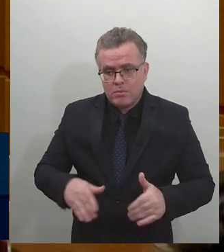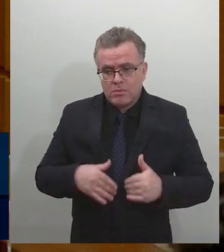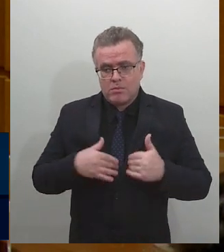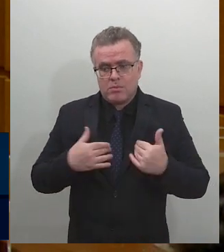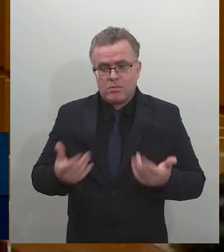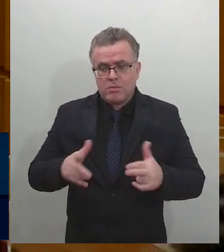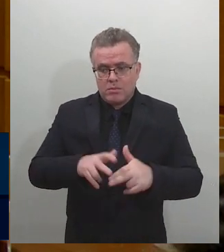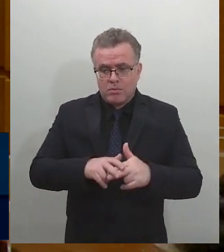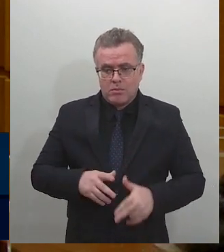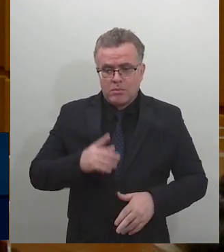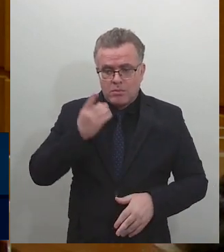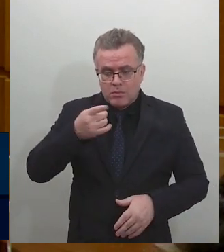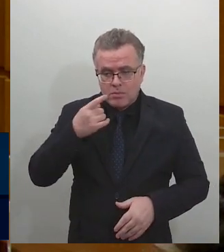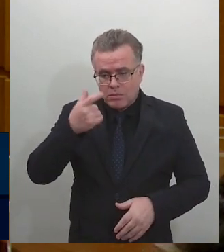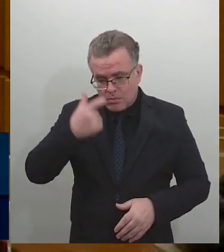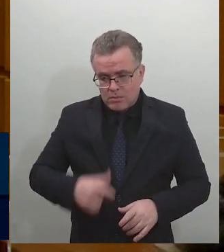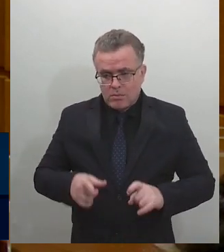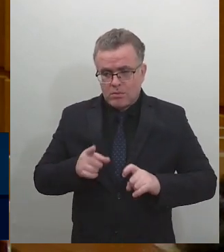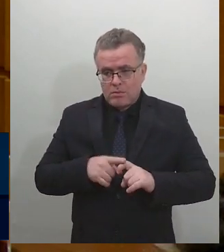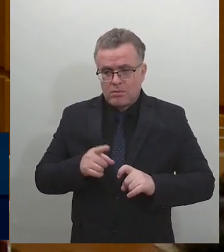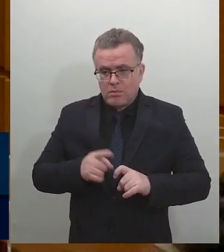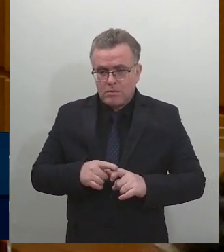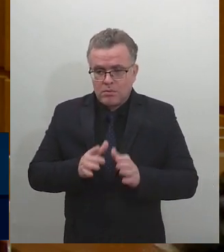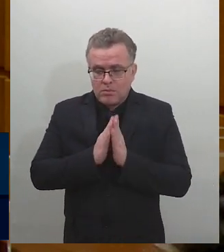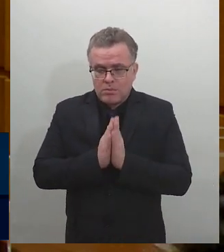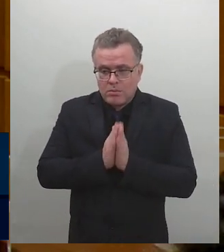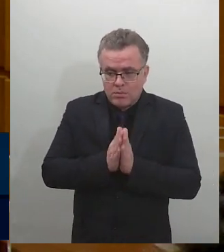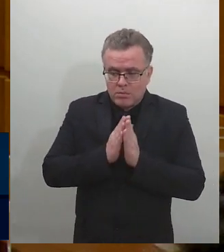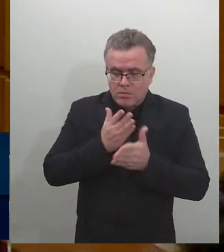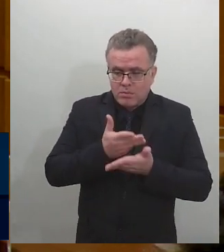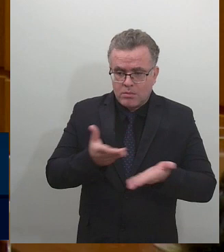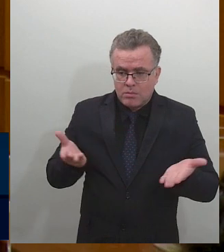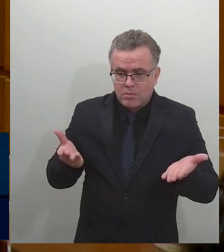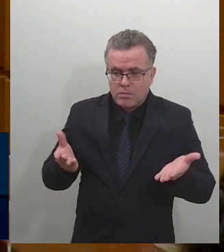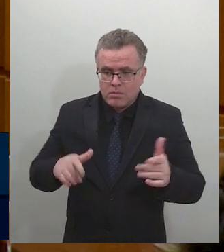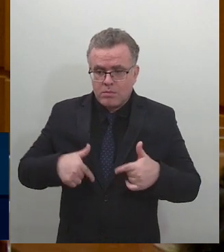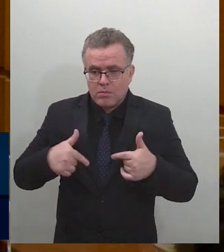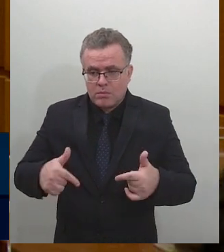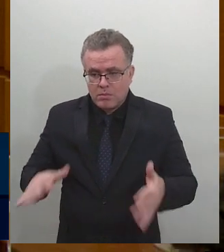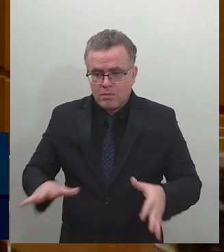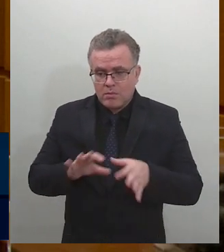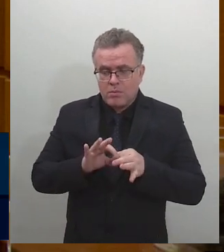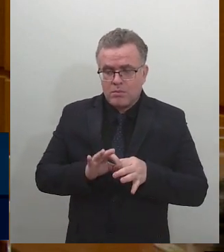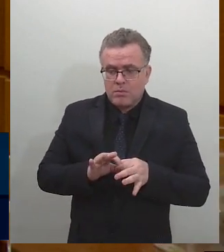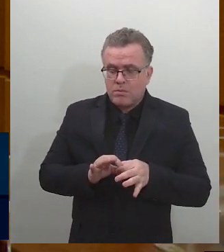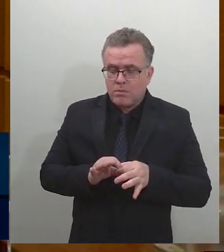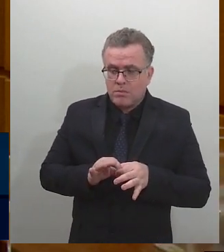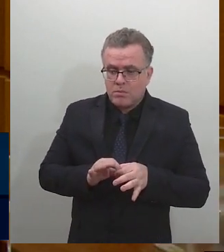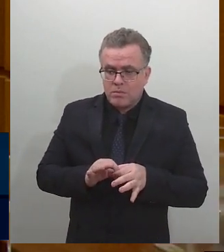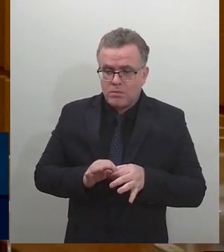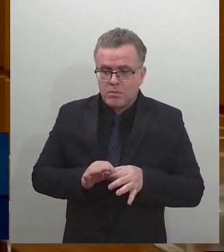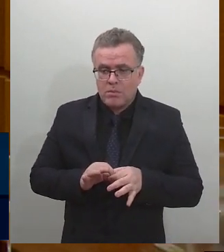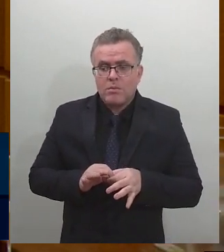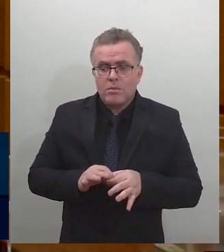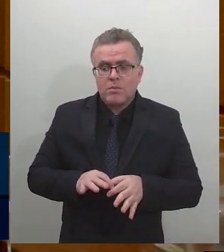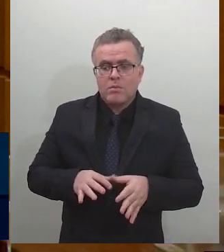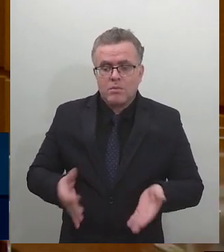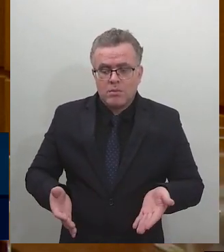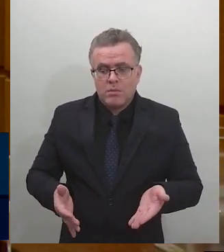aqui clamar a todos que se unam nessa luta contra o câncer de pulmão. Vamos trabalhar juntos para aumentar essa conscientização